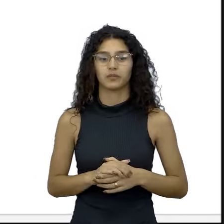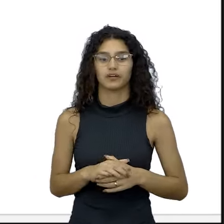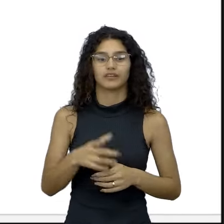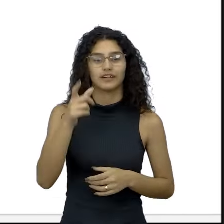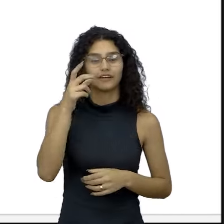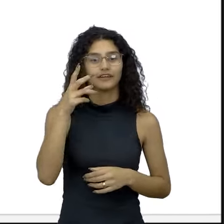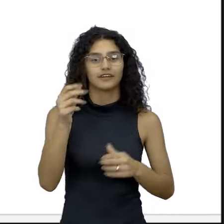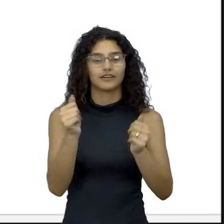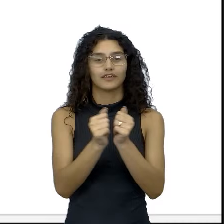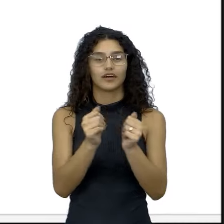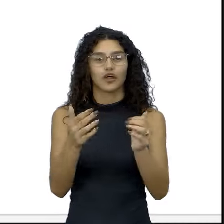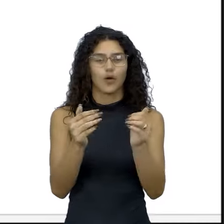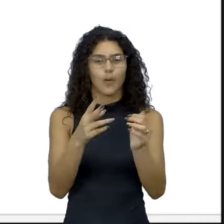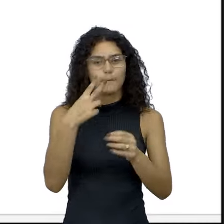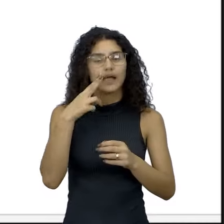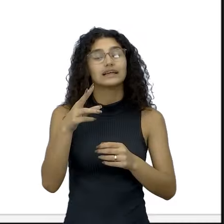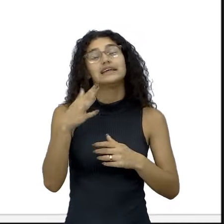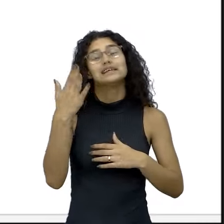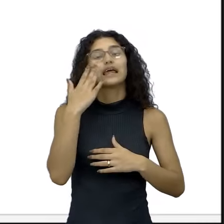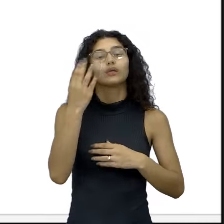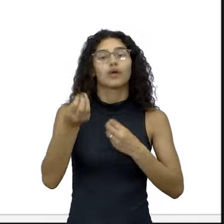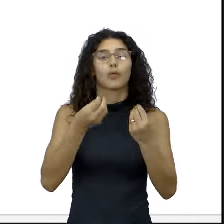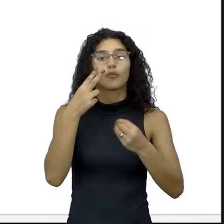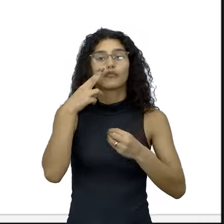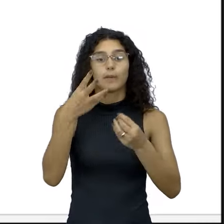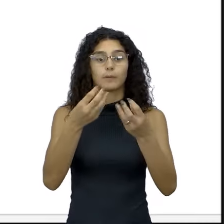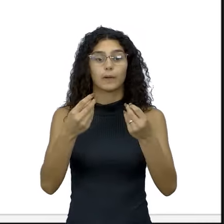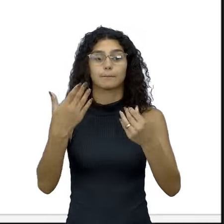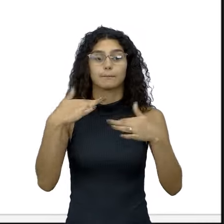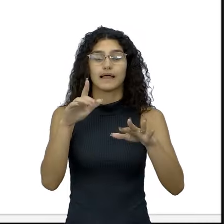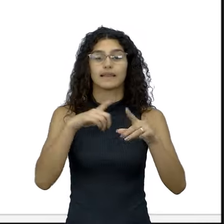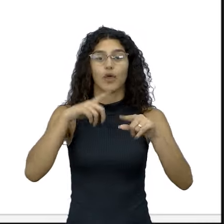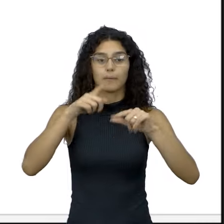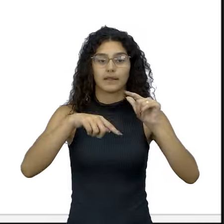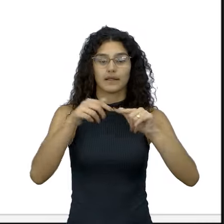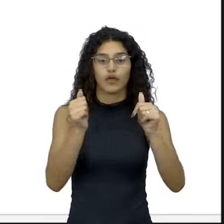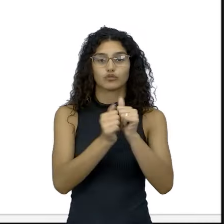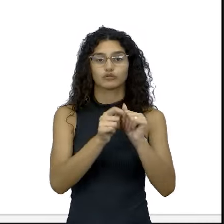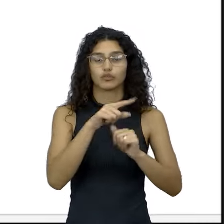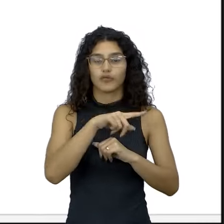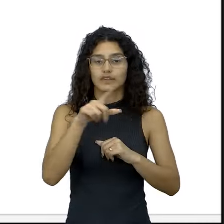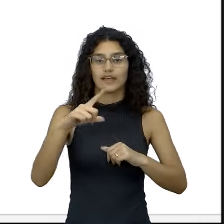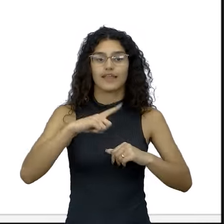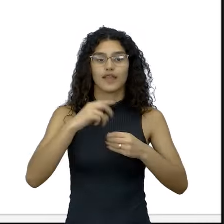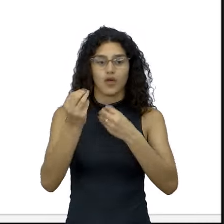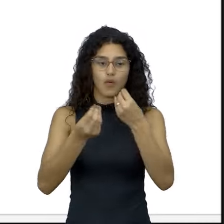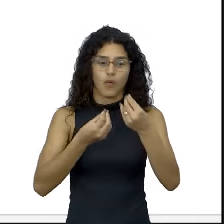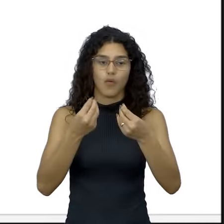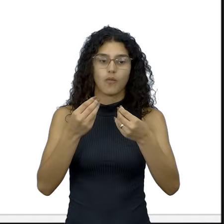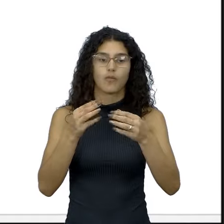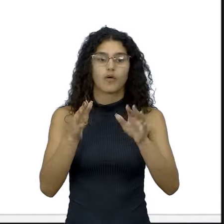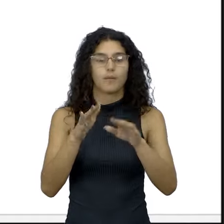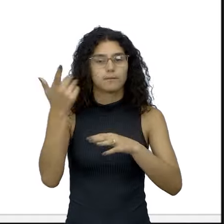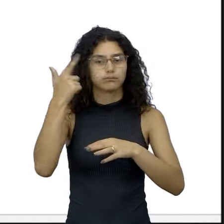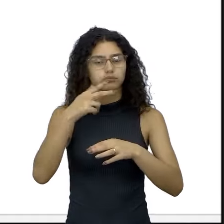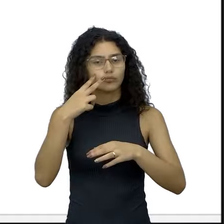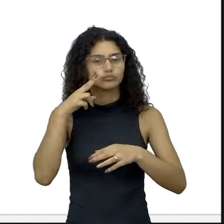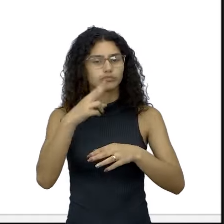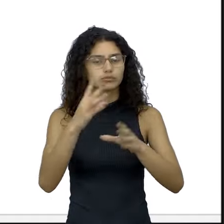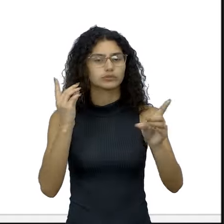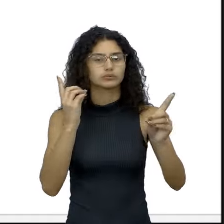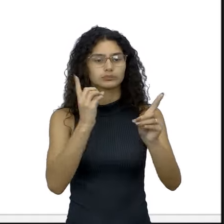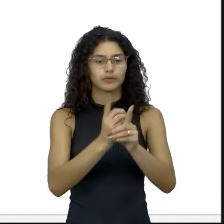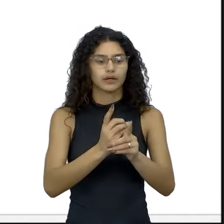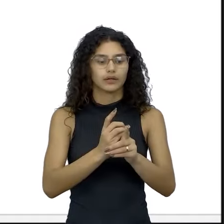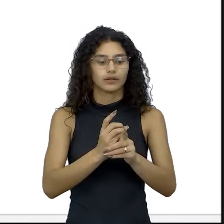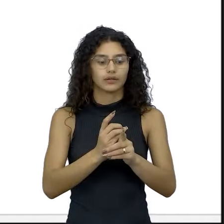está muito visual, mas vocês têm o material aí com vocês, que dá para conseguir olhar mais de perto,